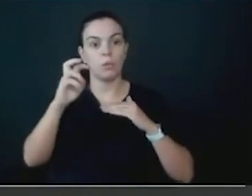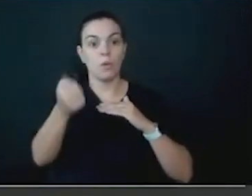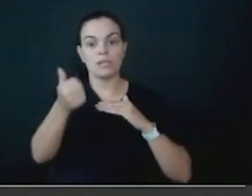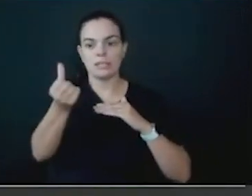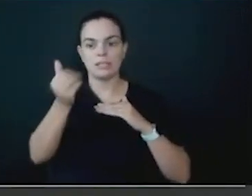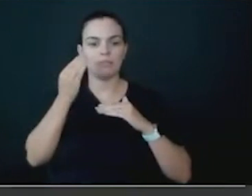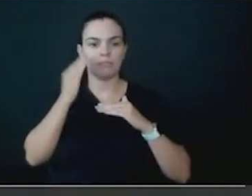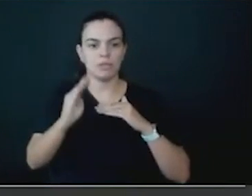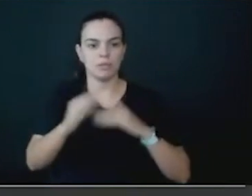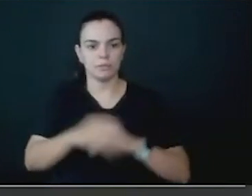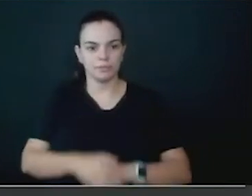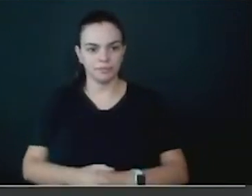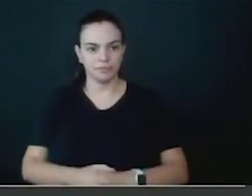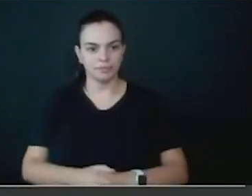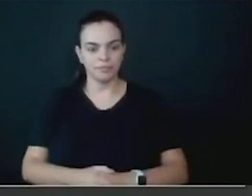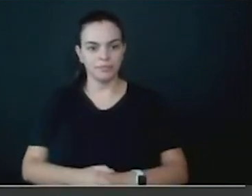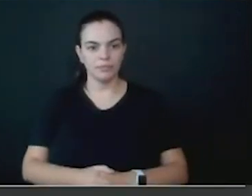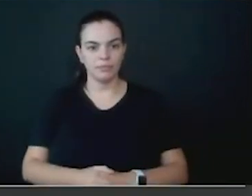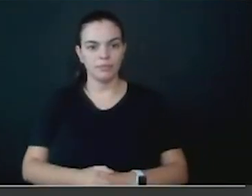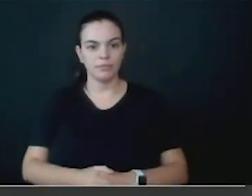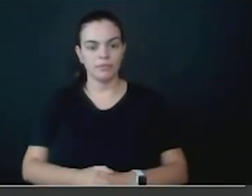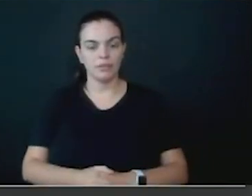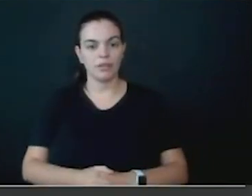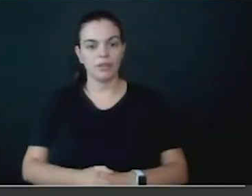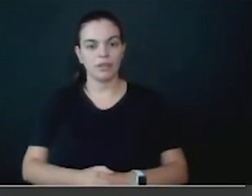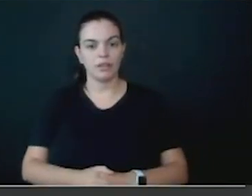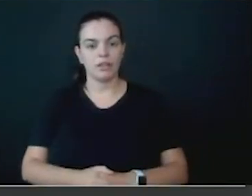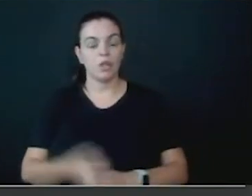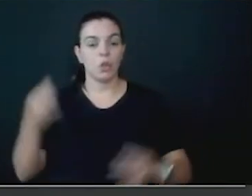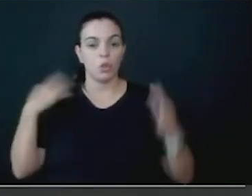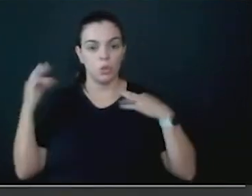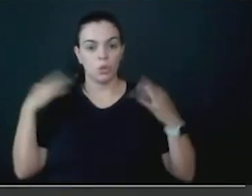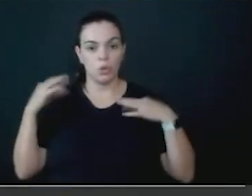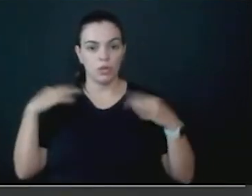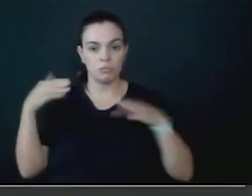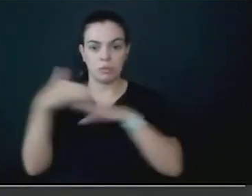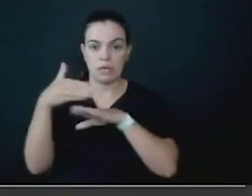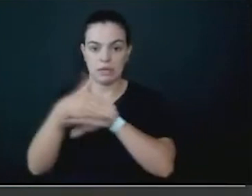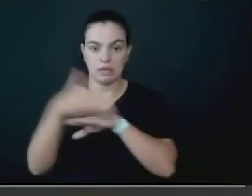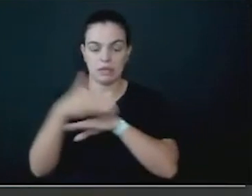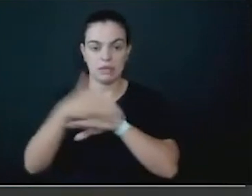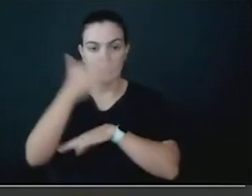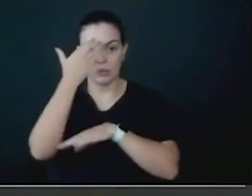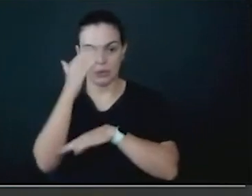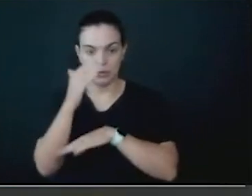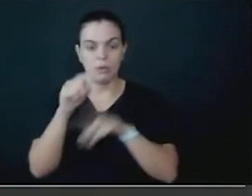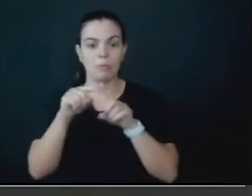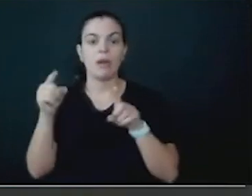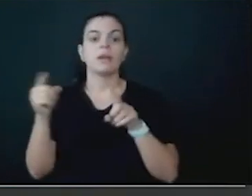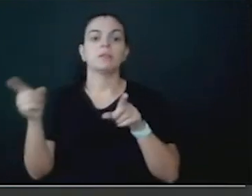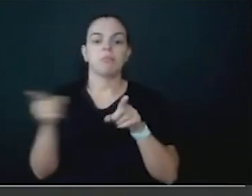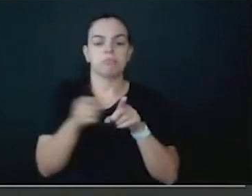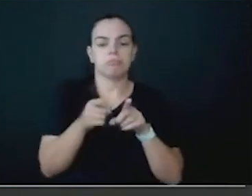dias de permanência. Então, assim, aumenta muito o número de turismos, de turistas que visitam a cidade, mas eles ficam menos tempo. É uma mudança